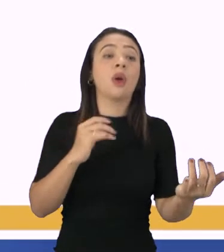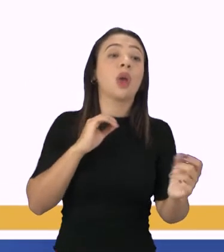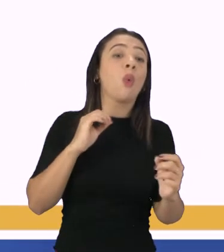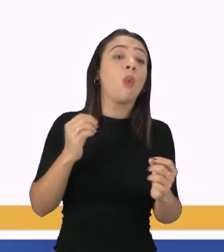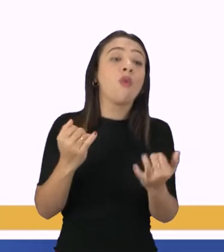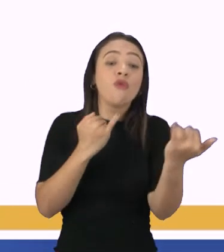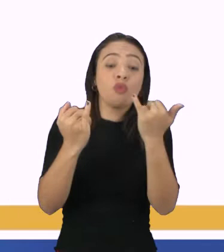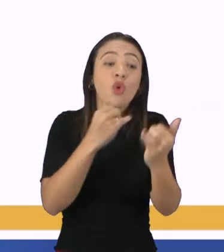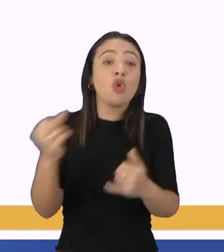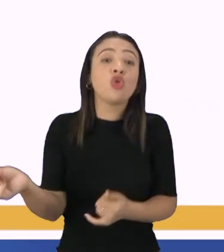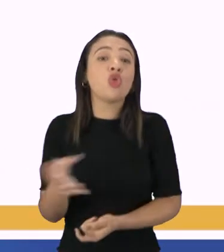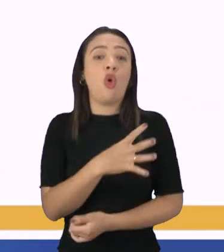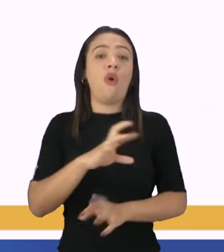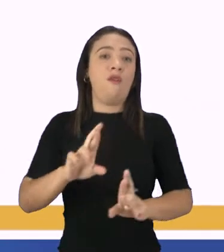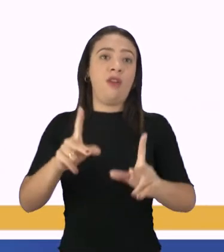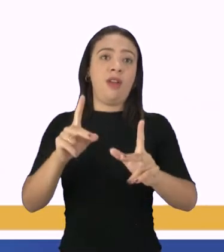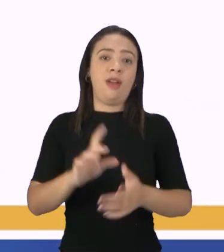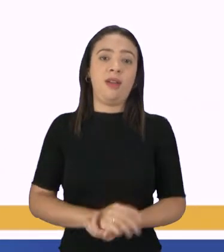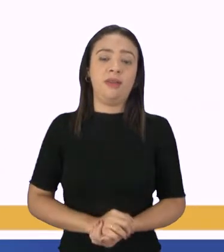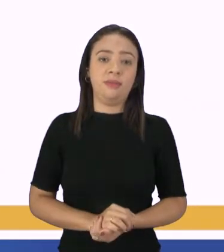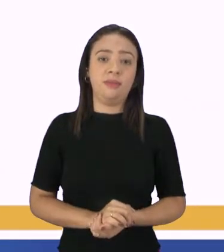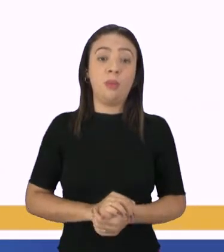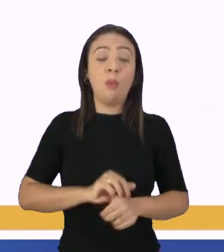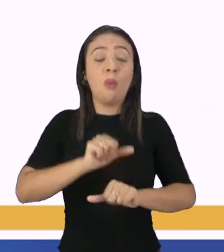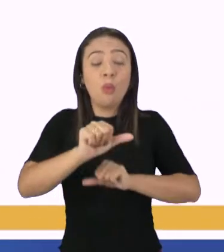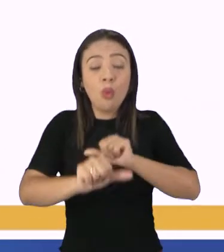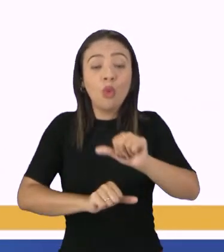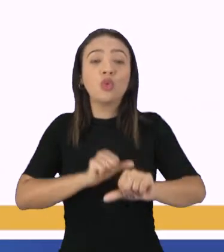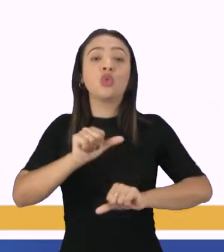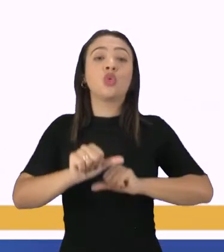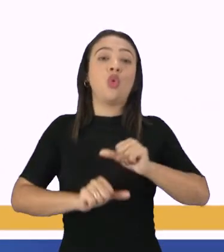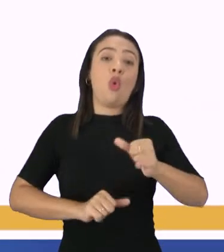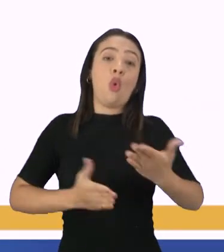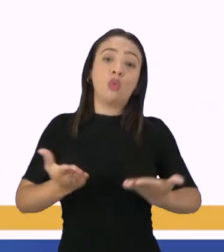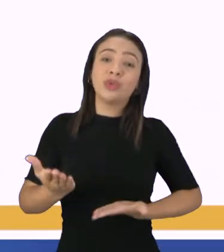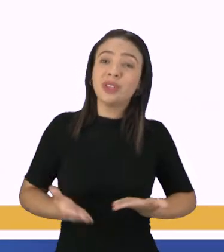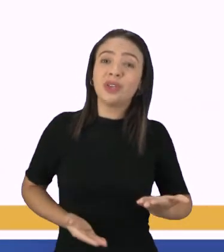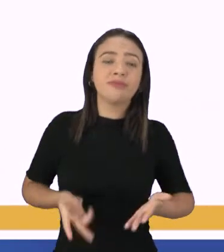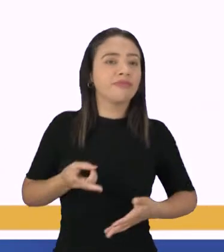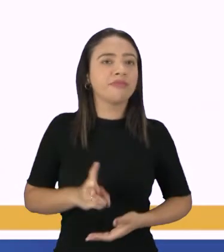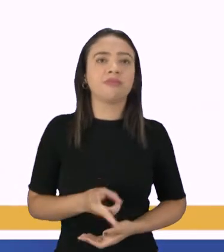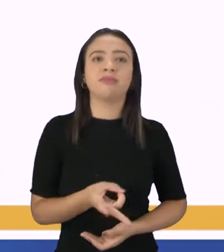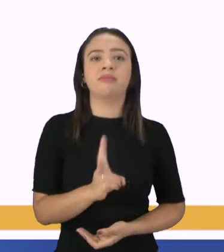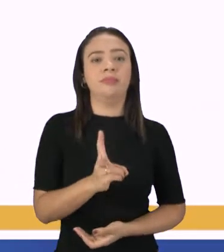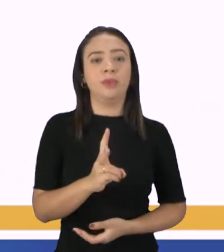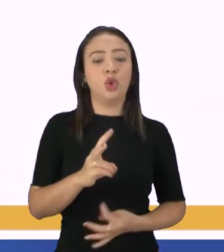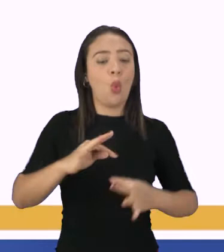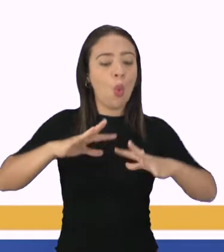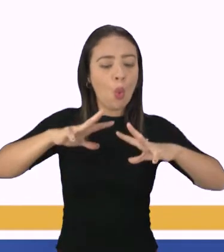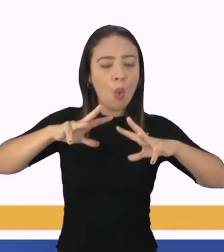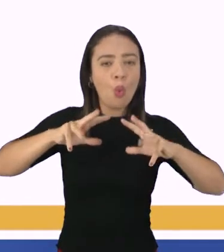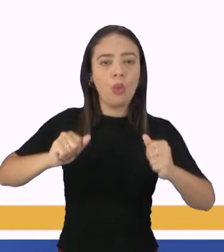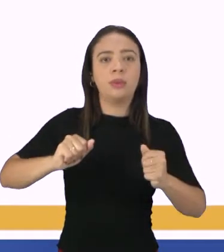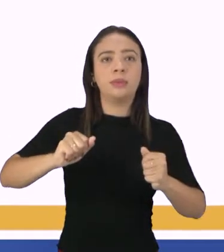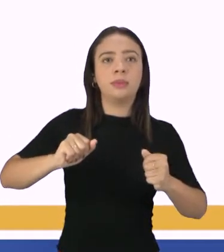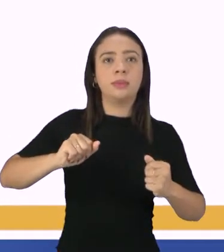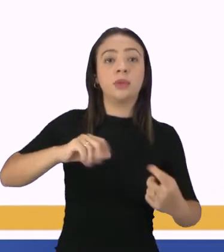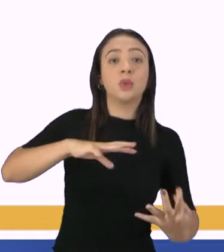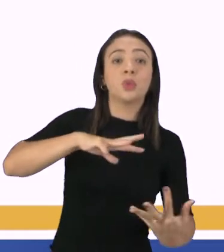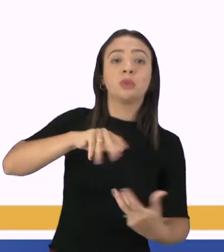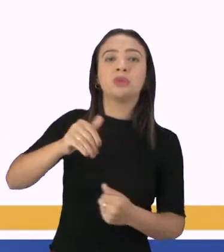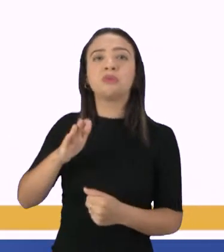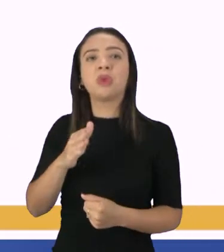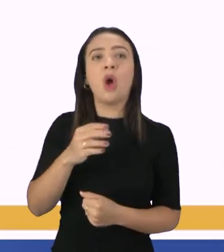disruptiva, algo que transforma um serviço, uma atividade para sempre. Em todo o mundo, pelo